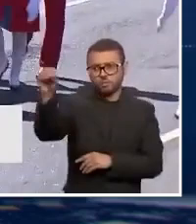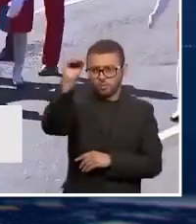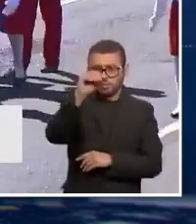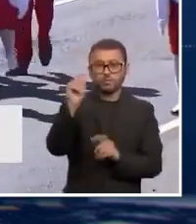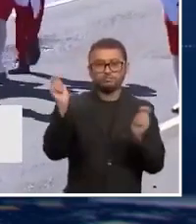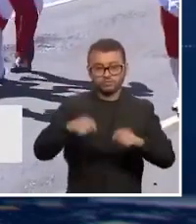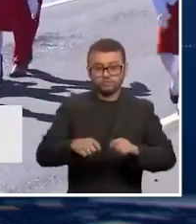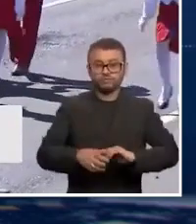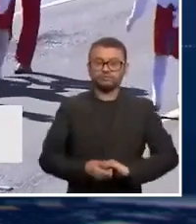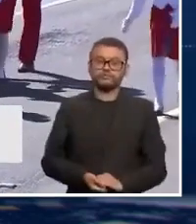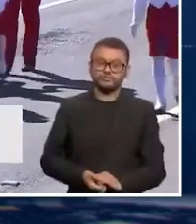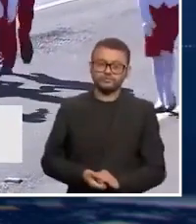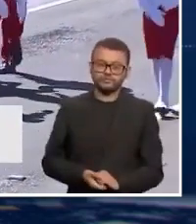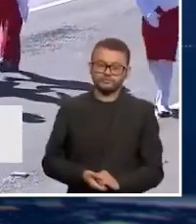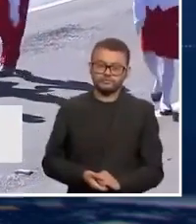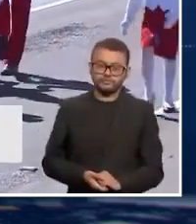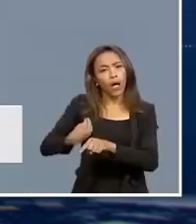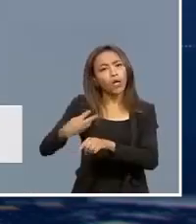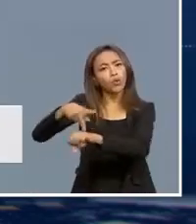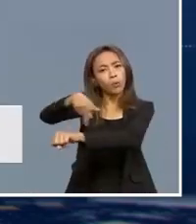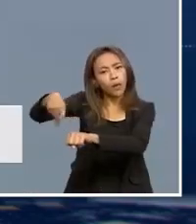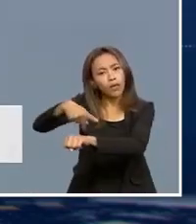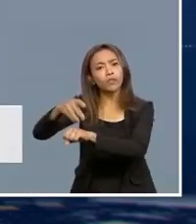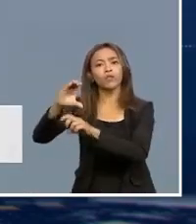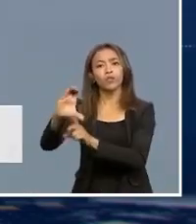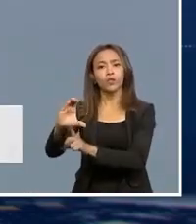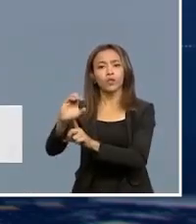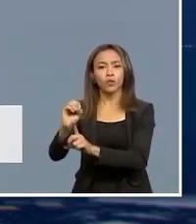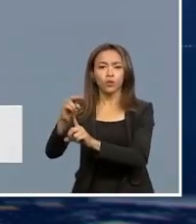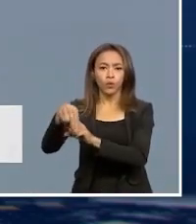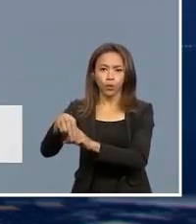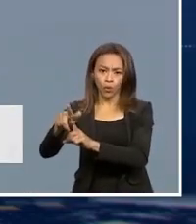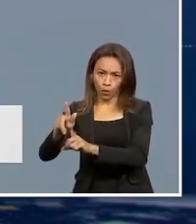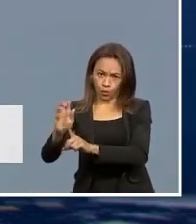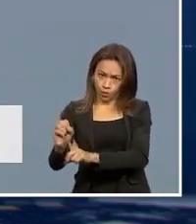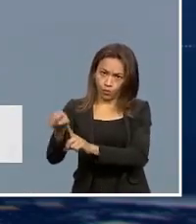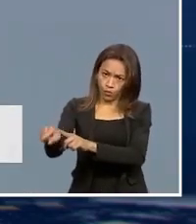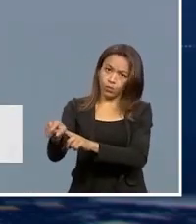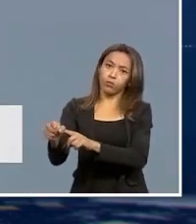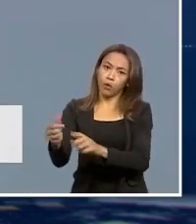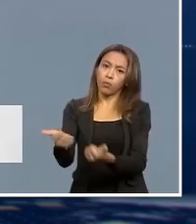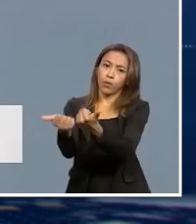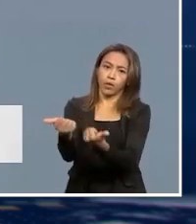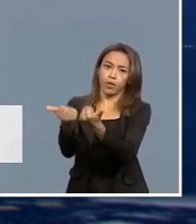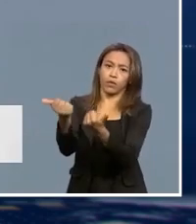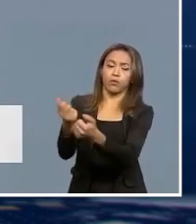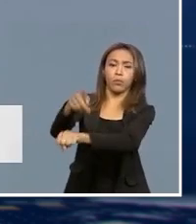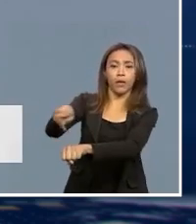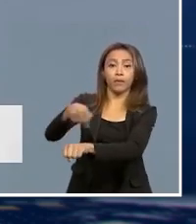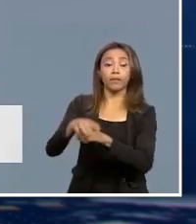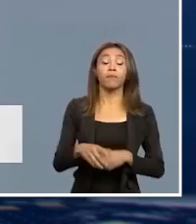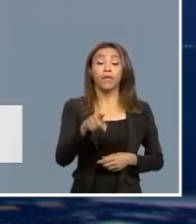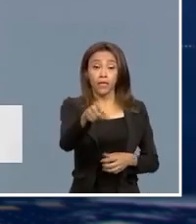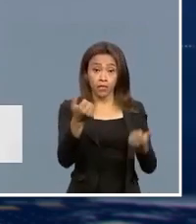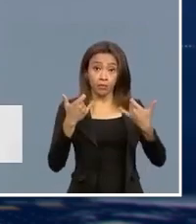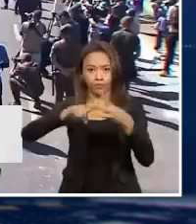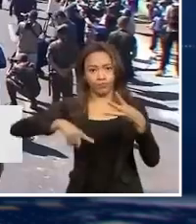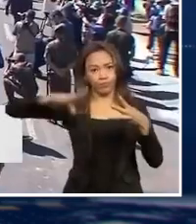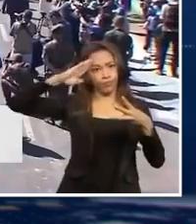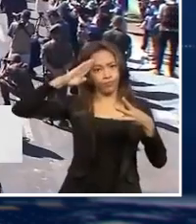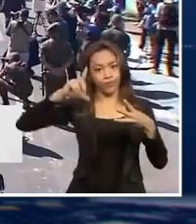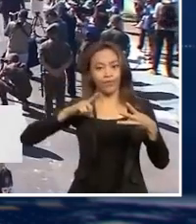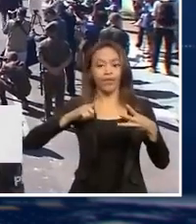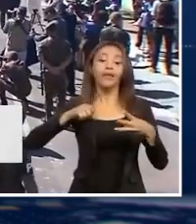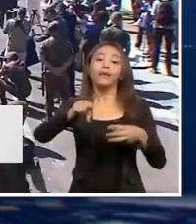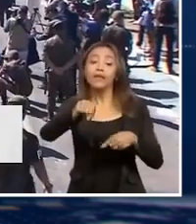Daniel, começo com você. A gente diverge nos números. Eu acho que tem, de fato, umas 6 a 7 mil pessoas no evento de ontem, mais